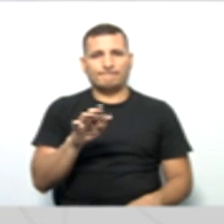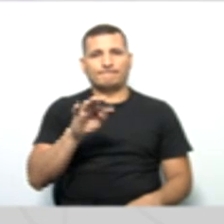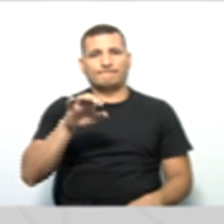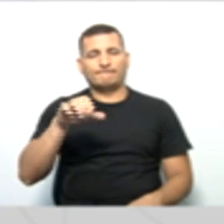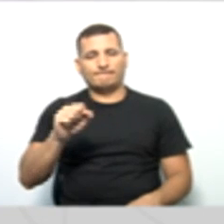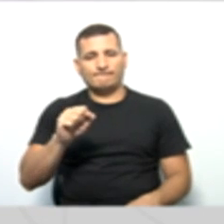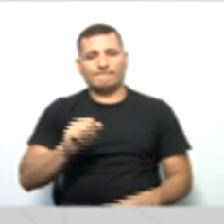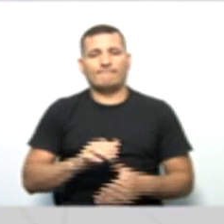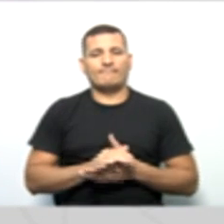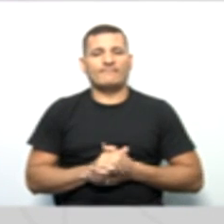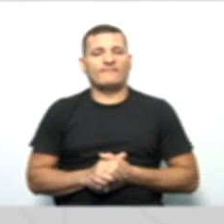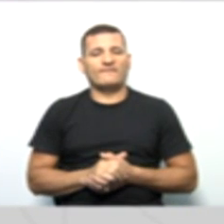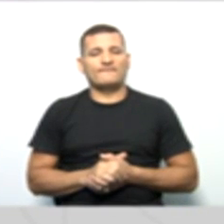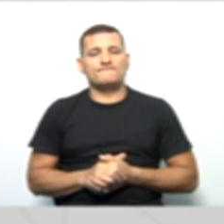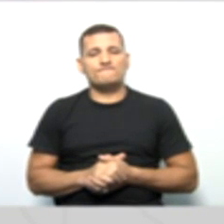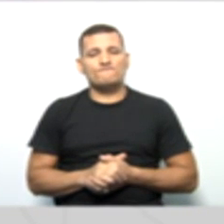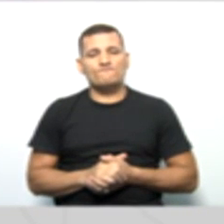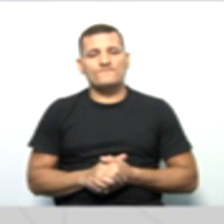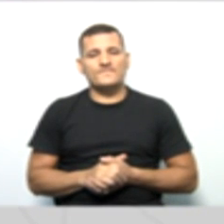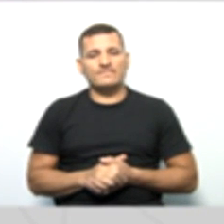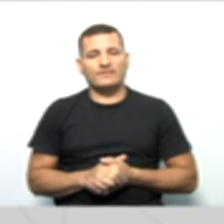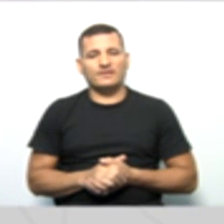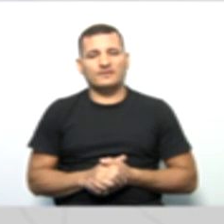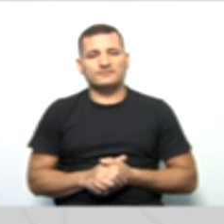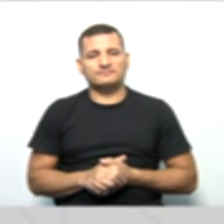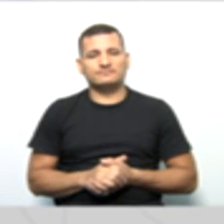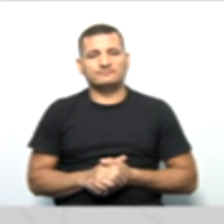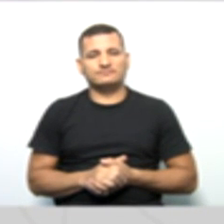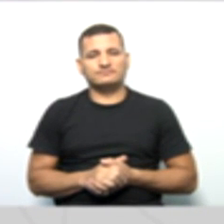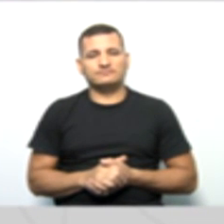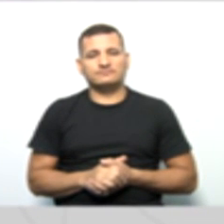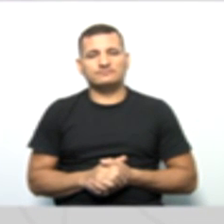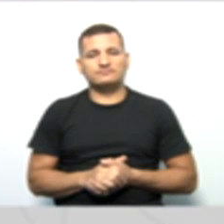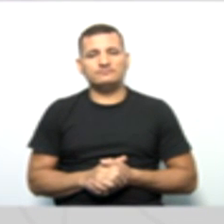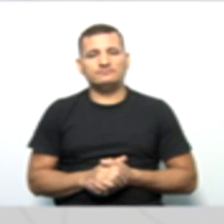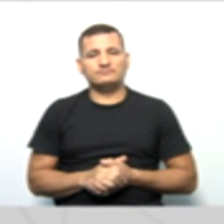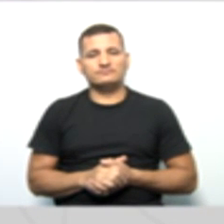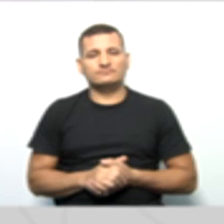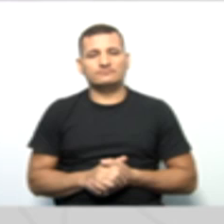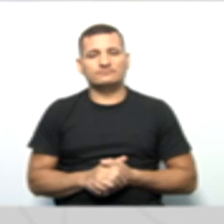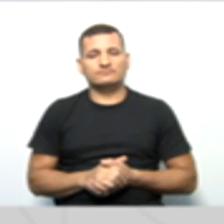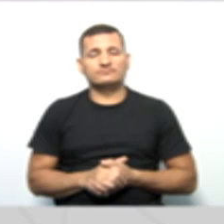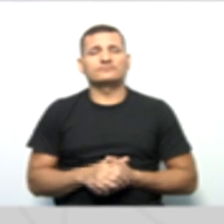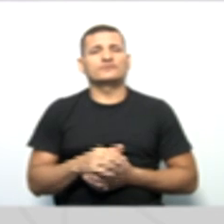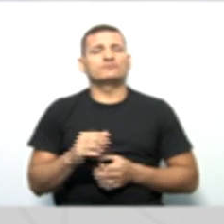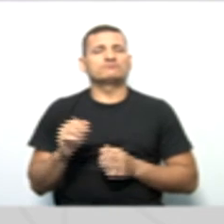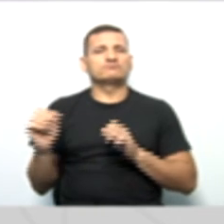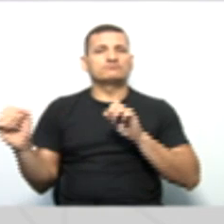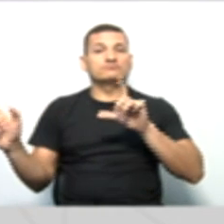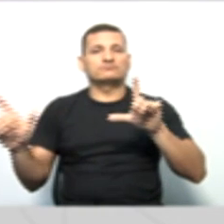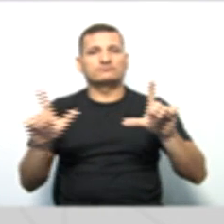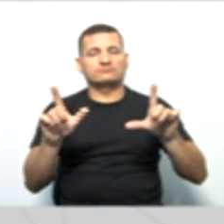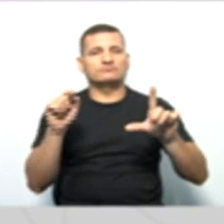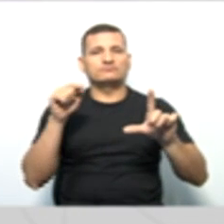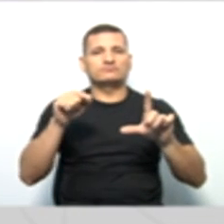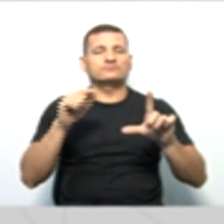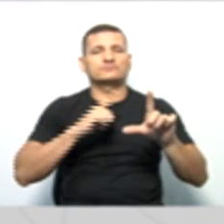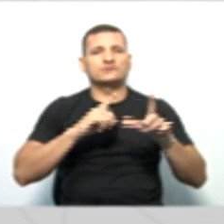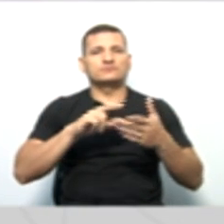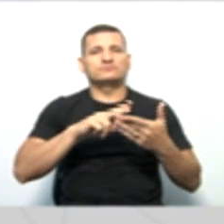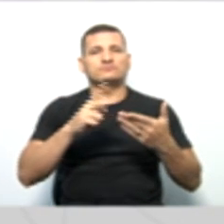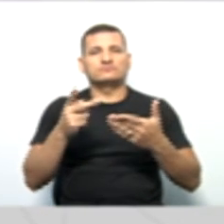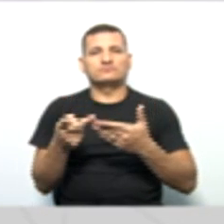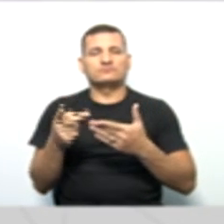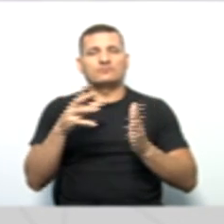estar produzindo esse software aí. Tá bom, gente? Aqui nessa outra tela, a gente tem a tradução do modelo de